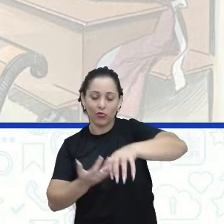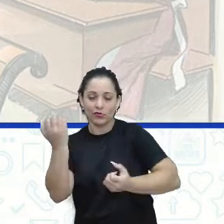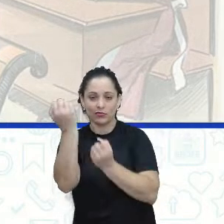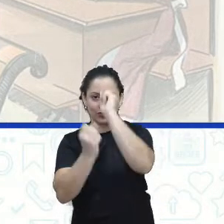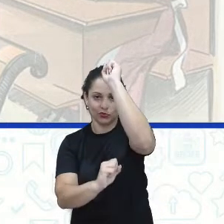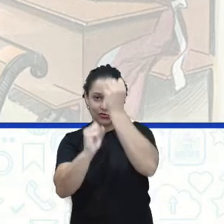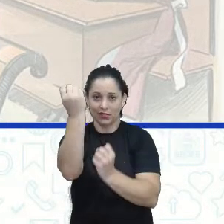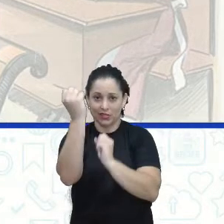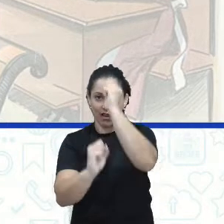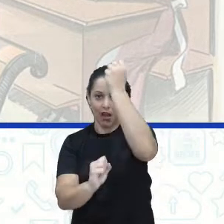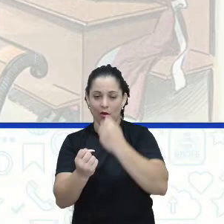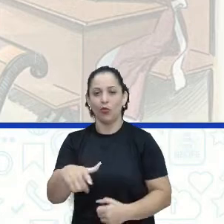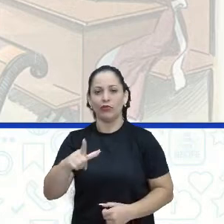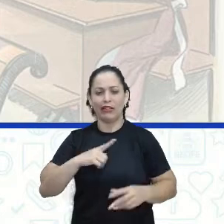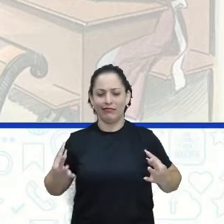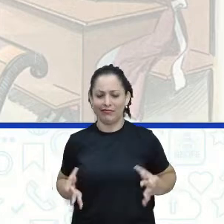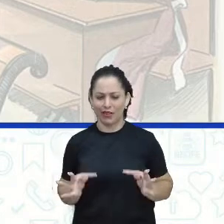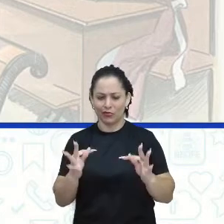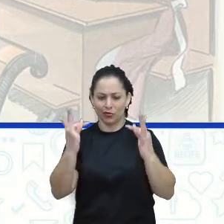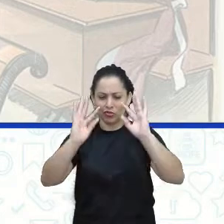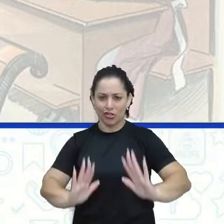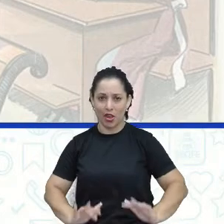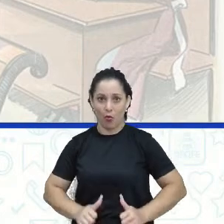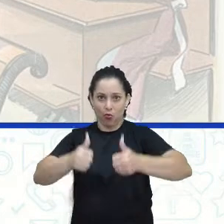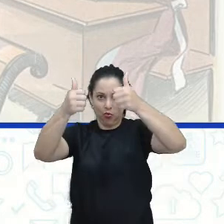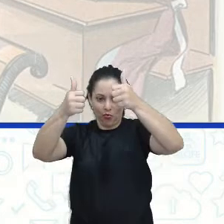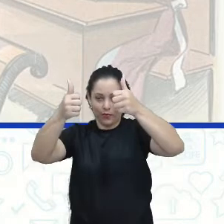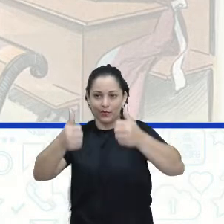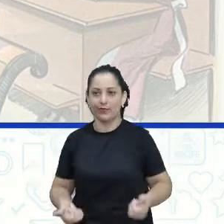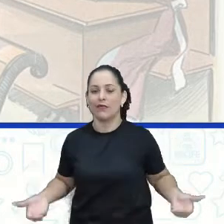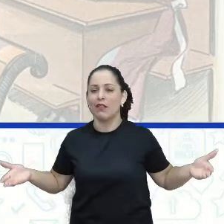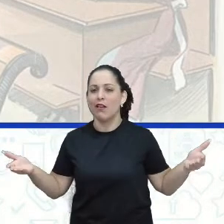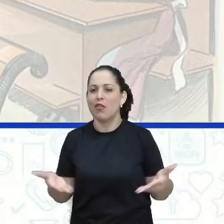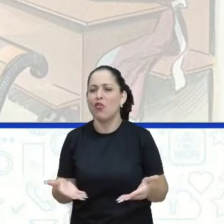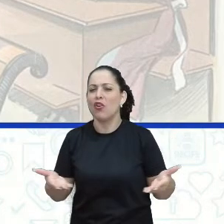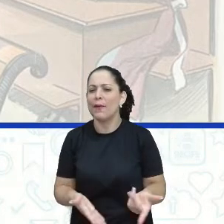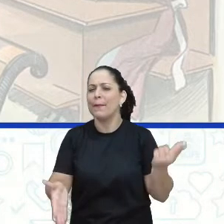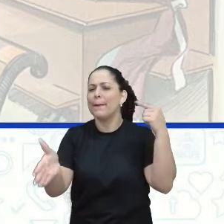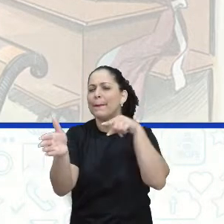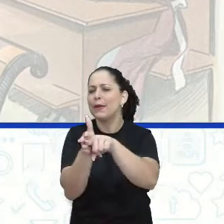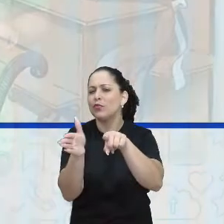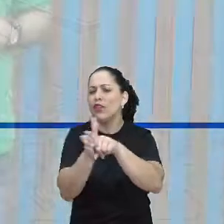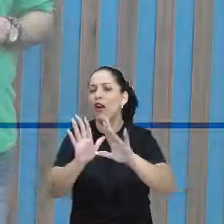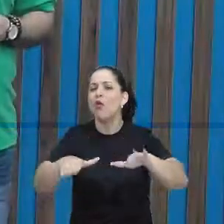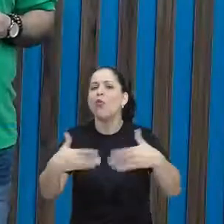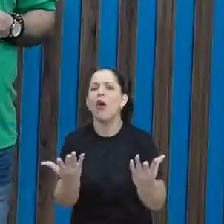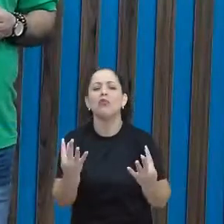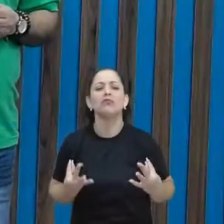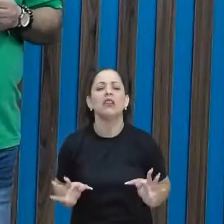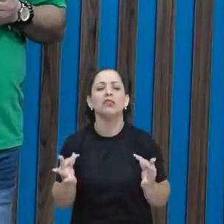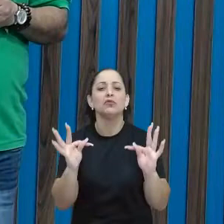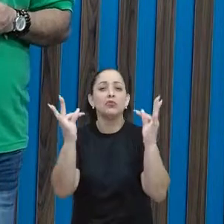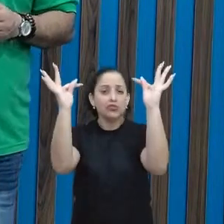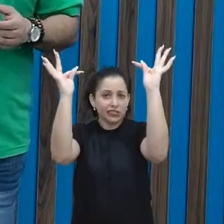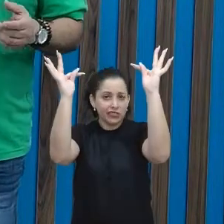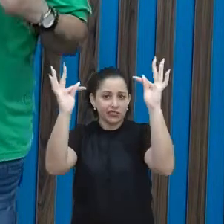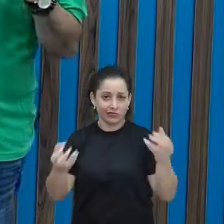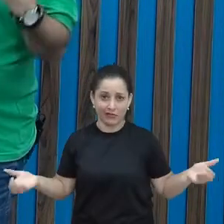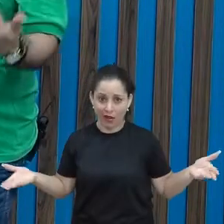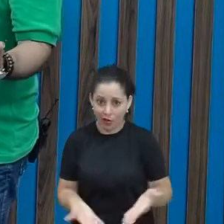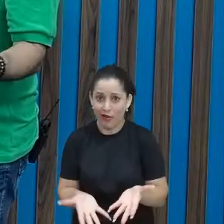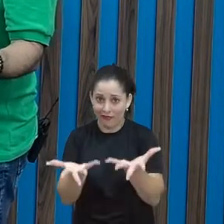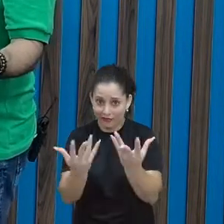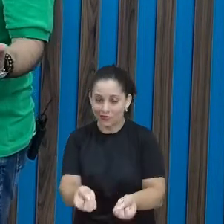em progresso, né, tecnológico, aí o nosso fofozinho aqui pergunta, que tecnologias, professor? Então vamos tratar